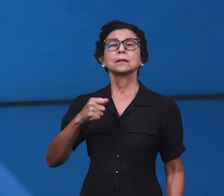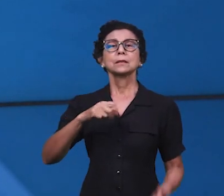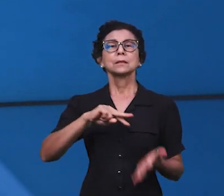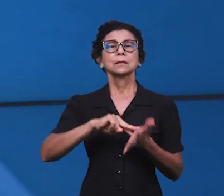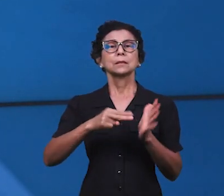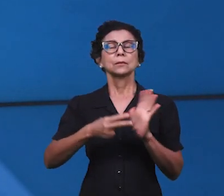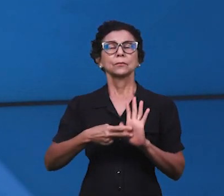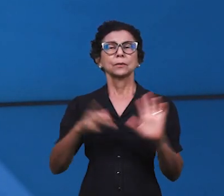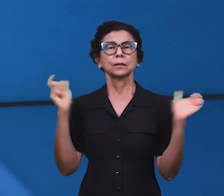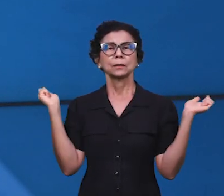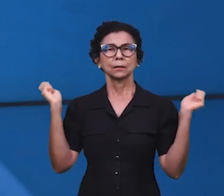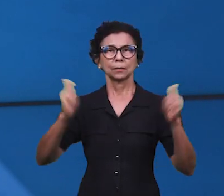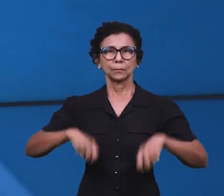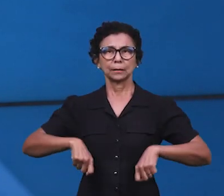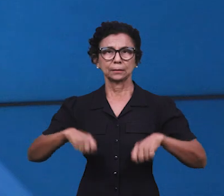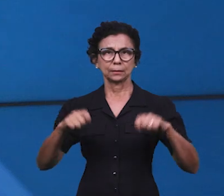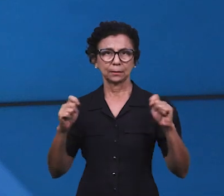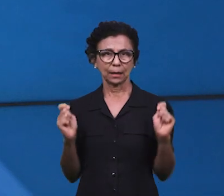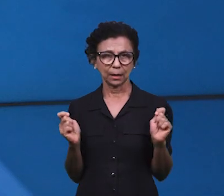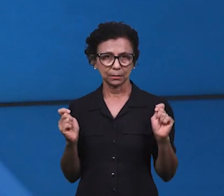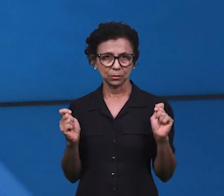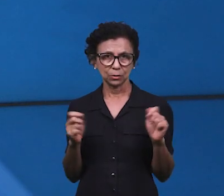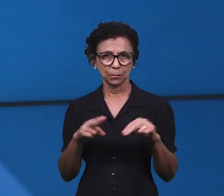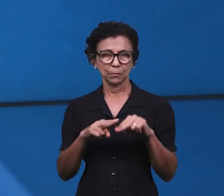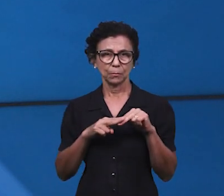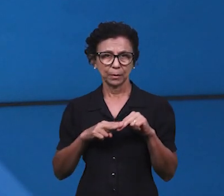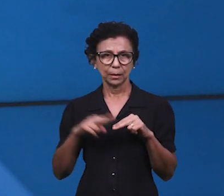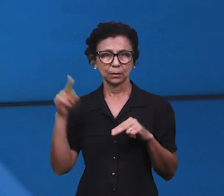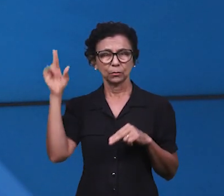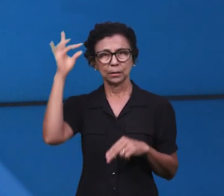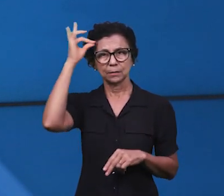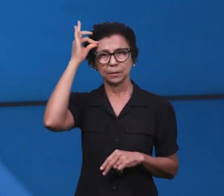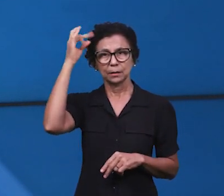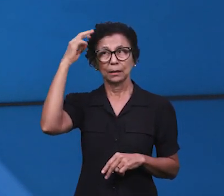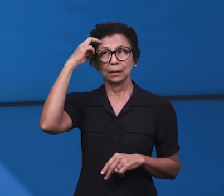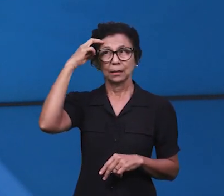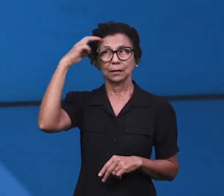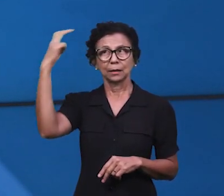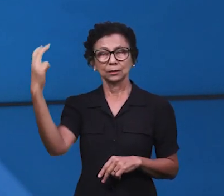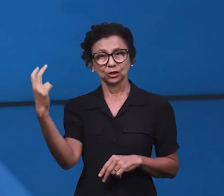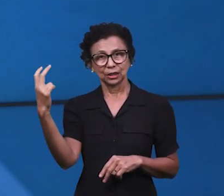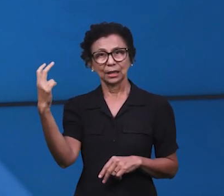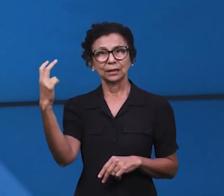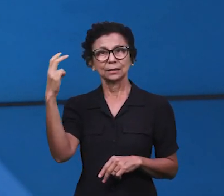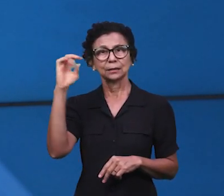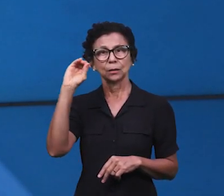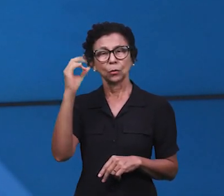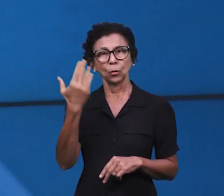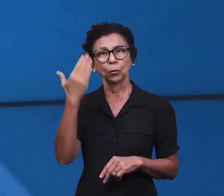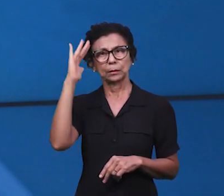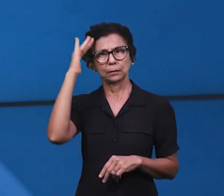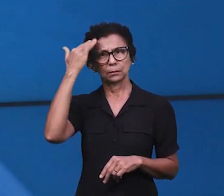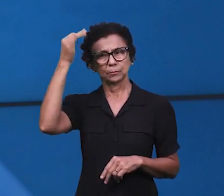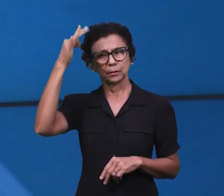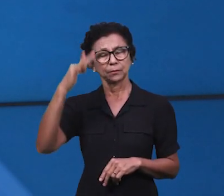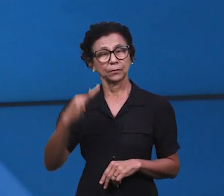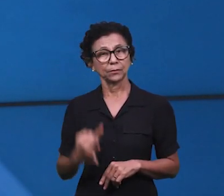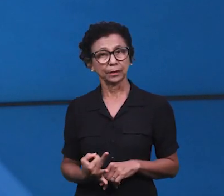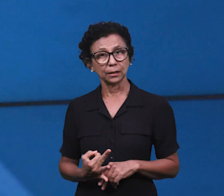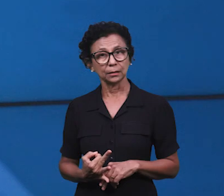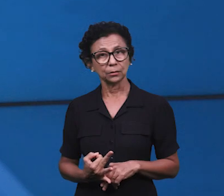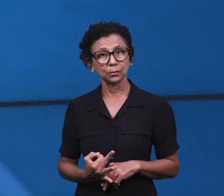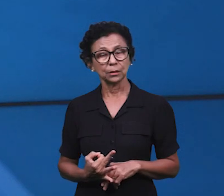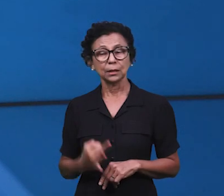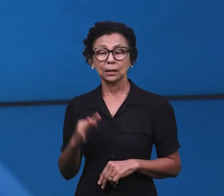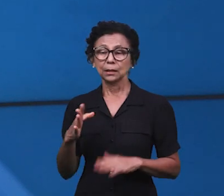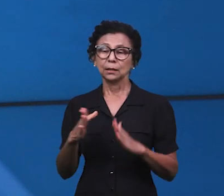ali, através da operação do espírito de inteligência ou discernimento, para que a igreja pudesse